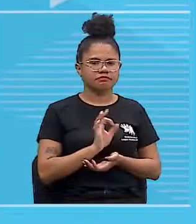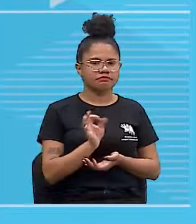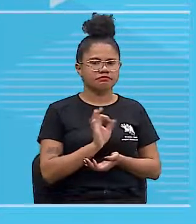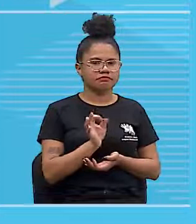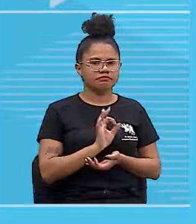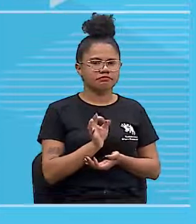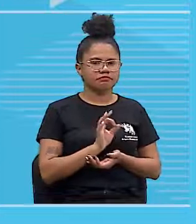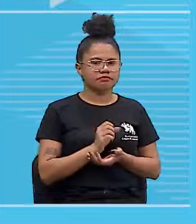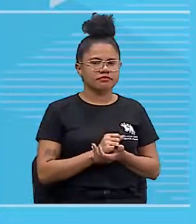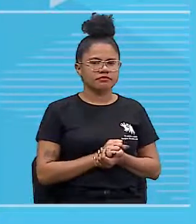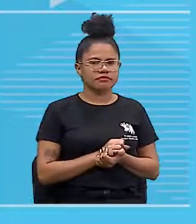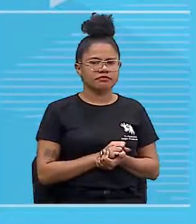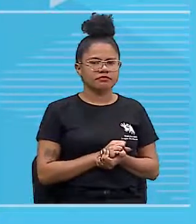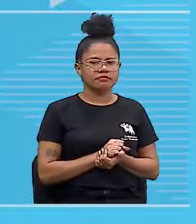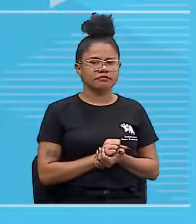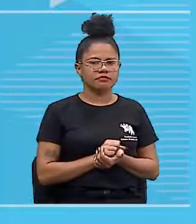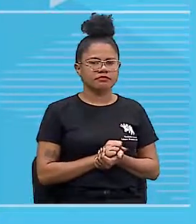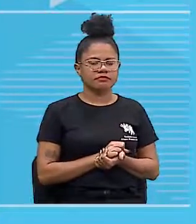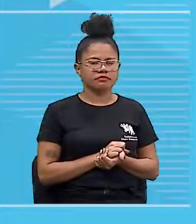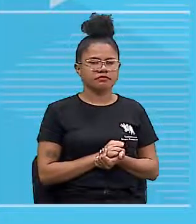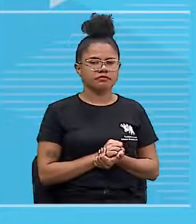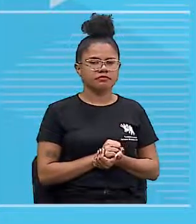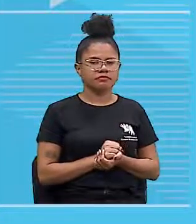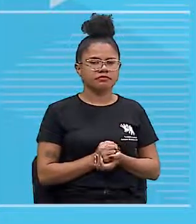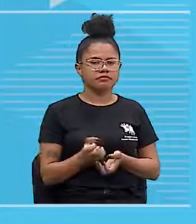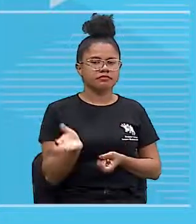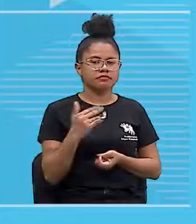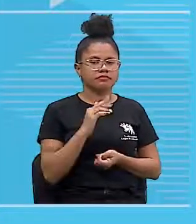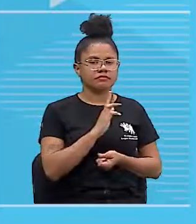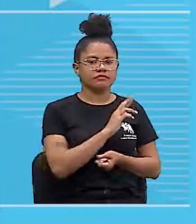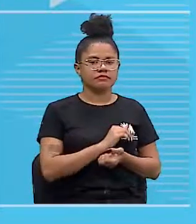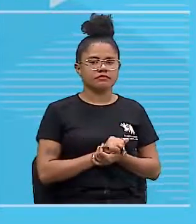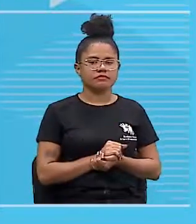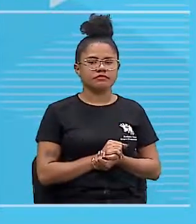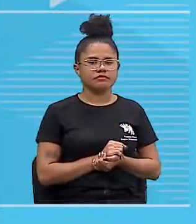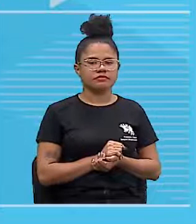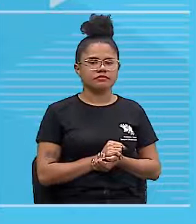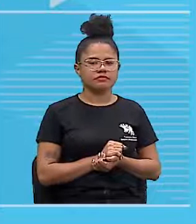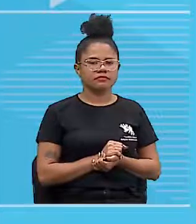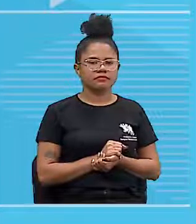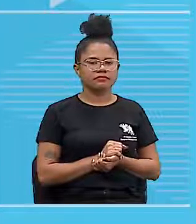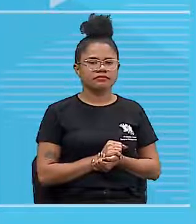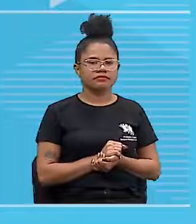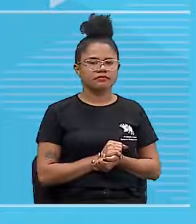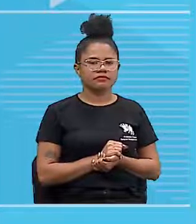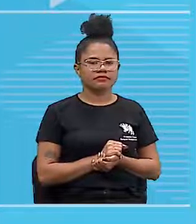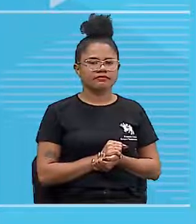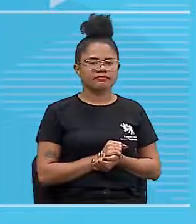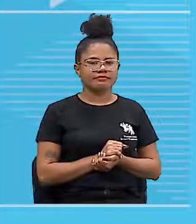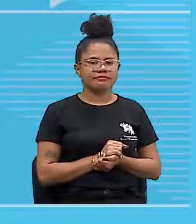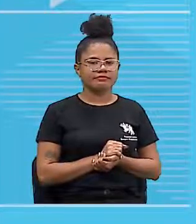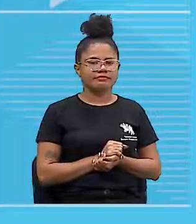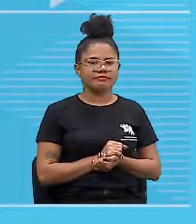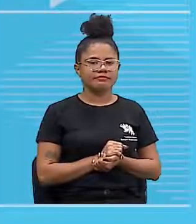nem um gabarito Zinho vamos para cima né pai vamos para cima vamos para cima